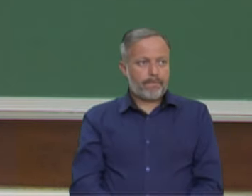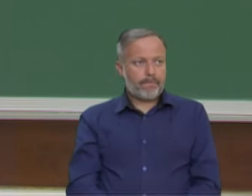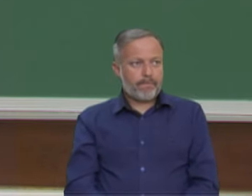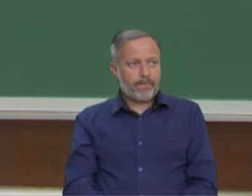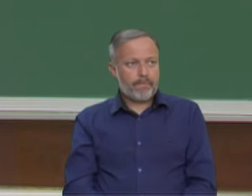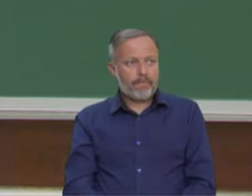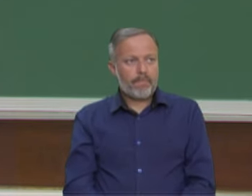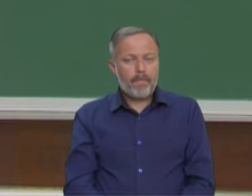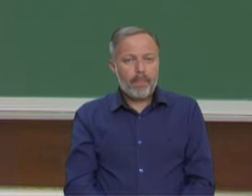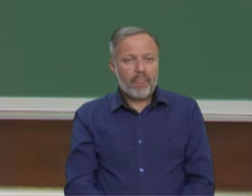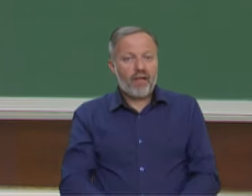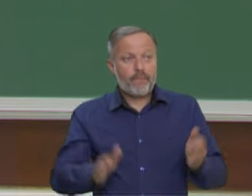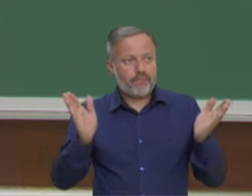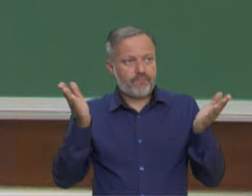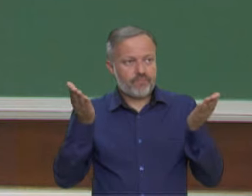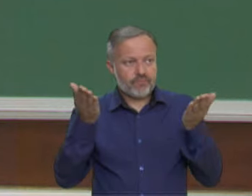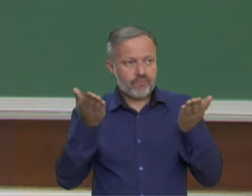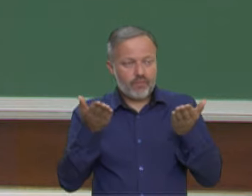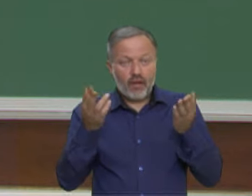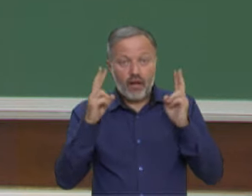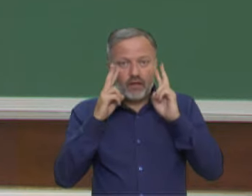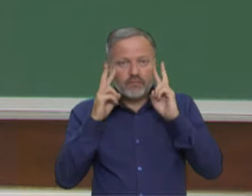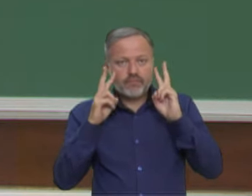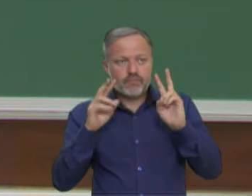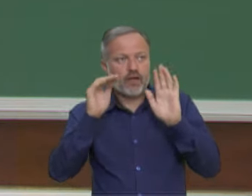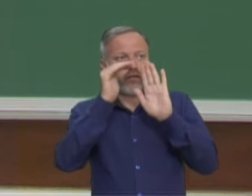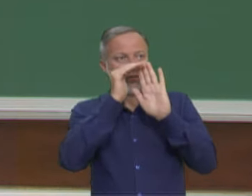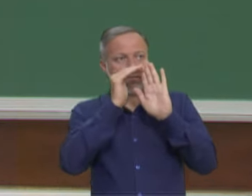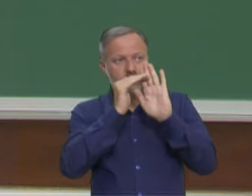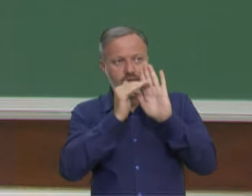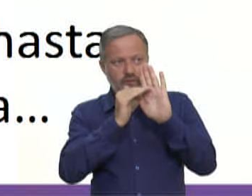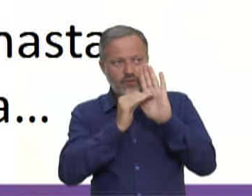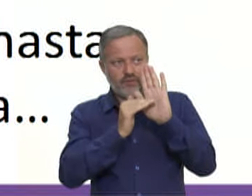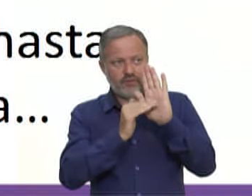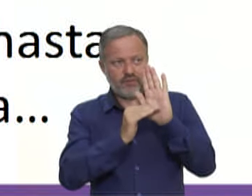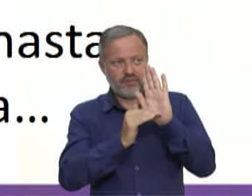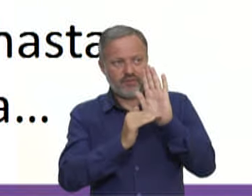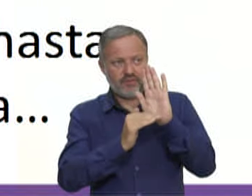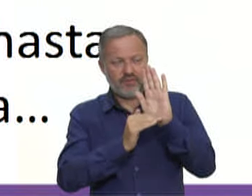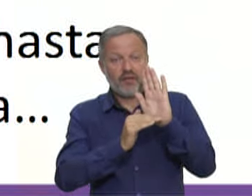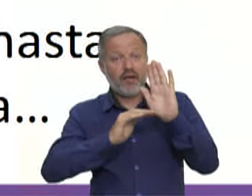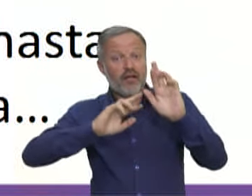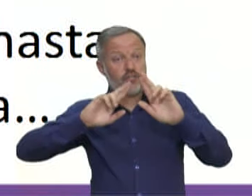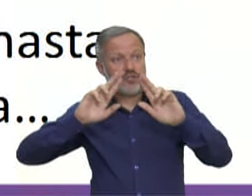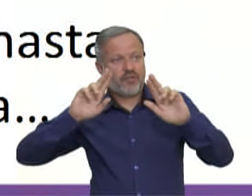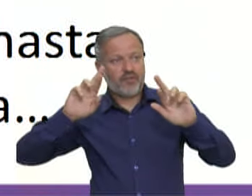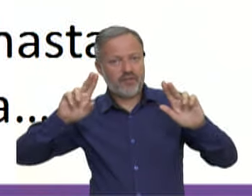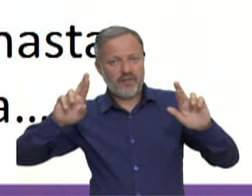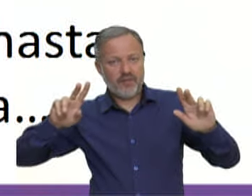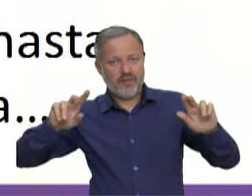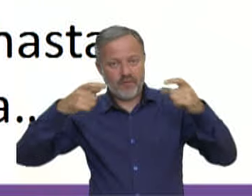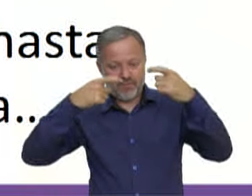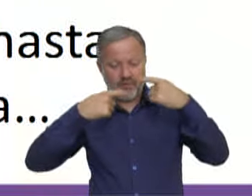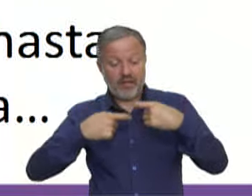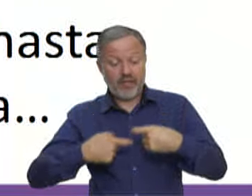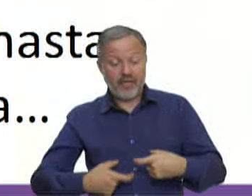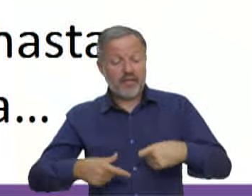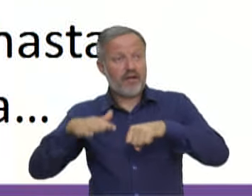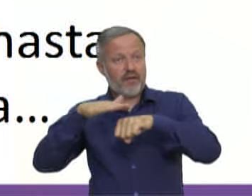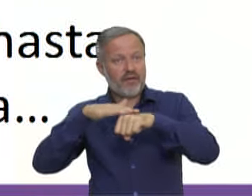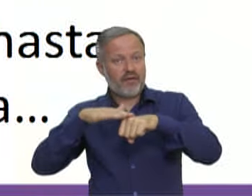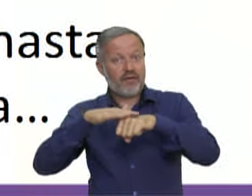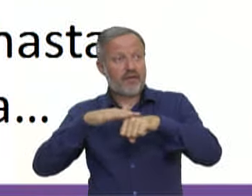Grados de variação de formalidade hasta la informalidade. Então, graus de variação de formalidade até